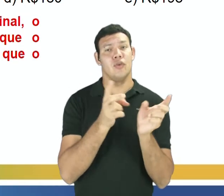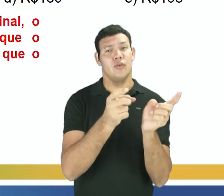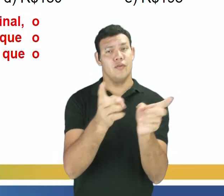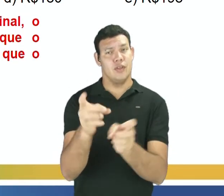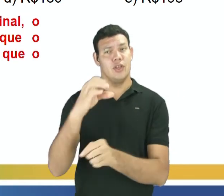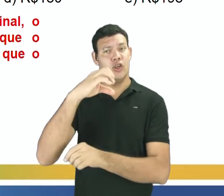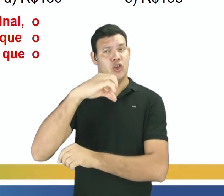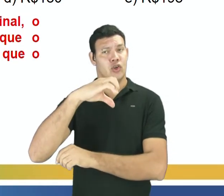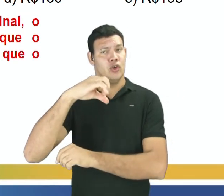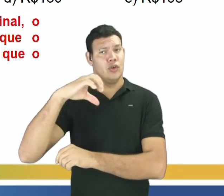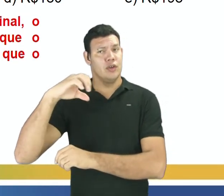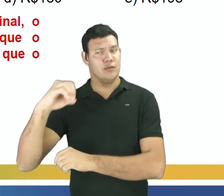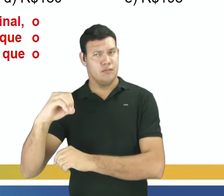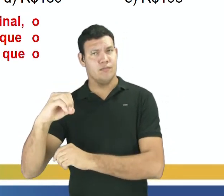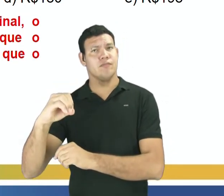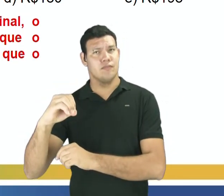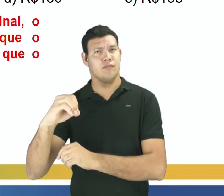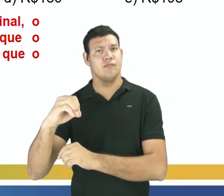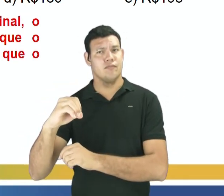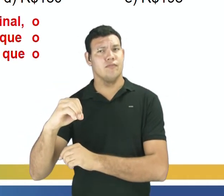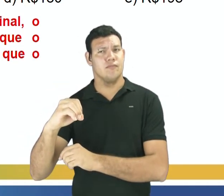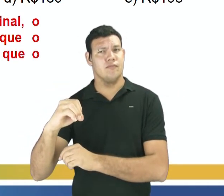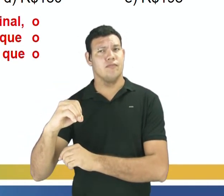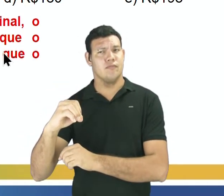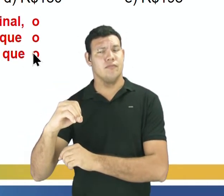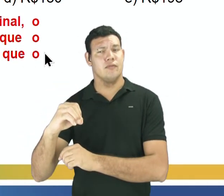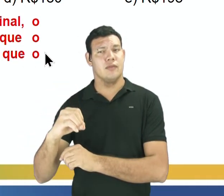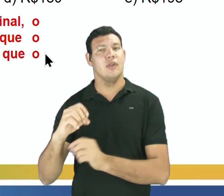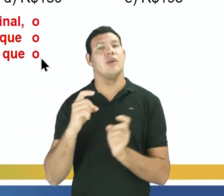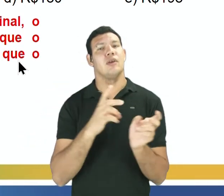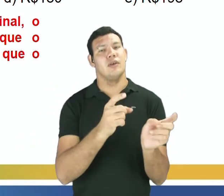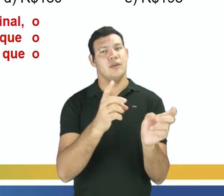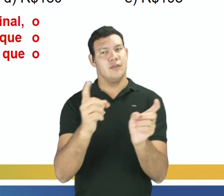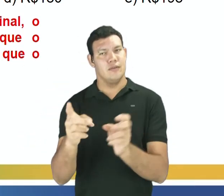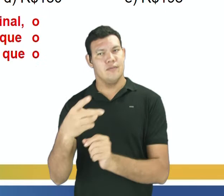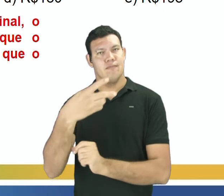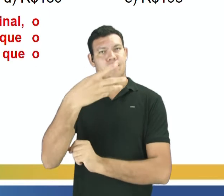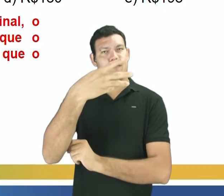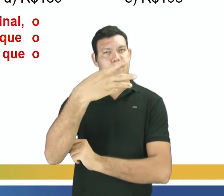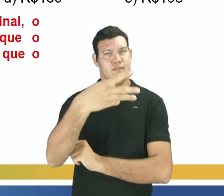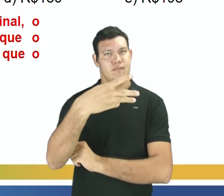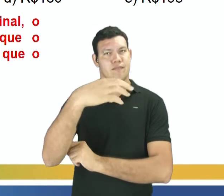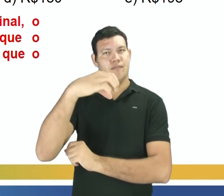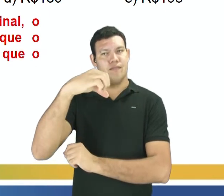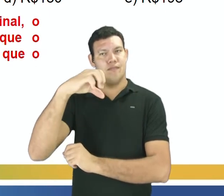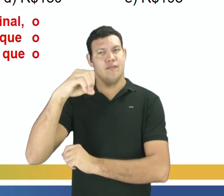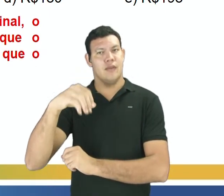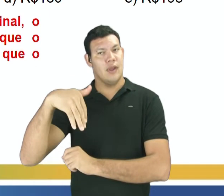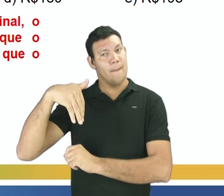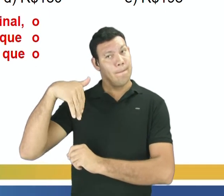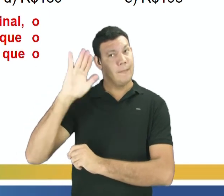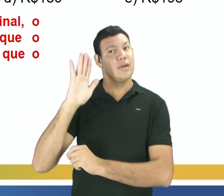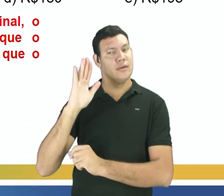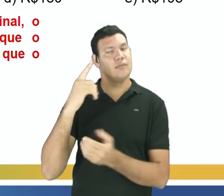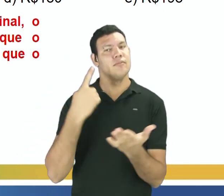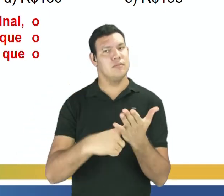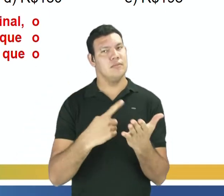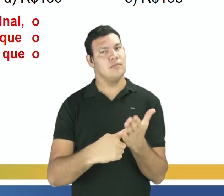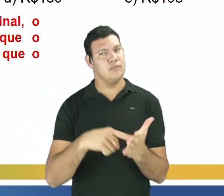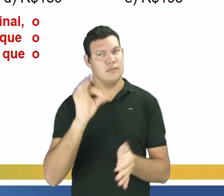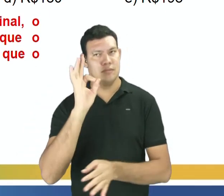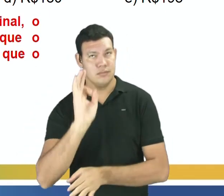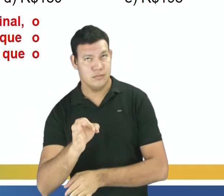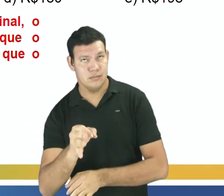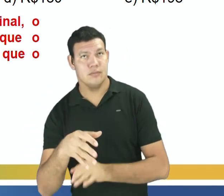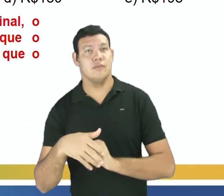990. Então, ele vendeu R$ 390 a mais do que o combinado, certo? Você sabe que